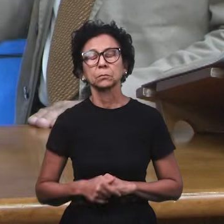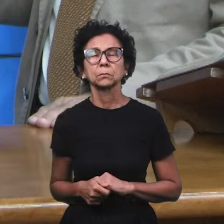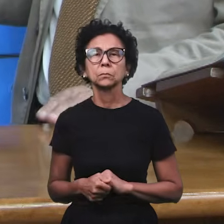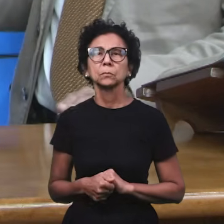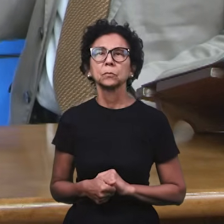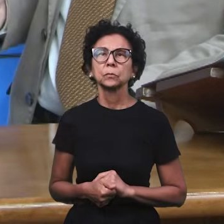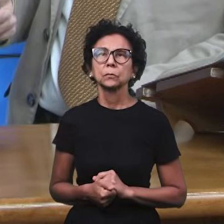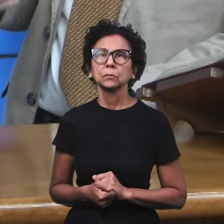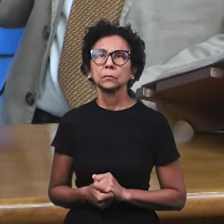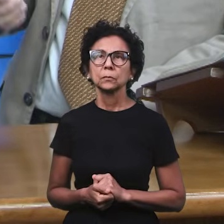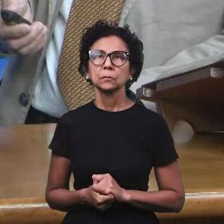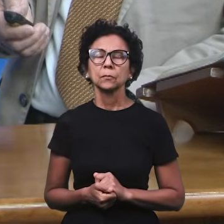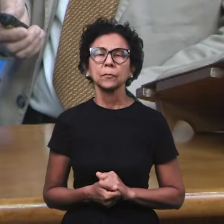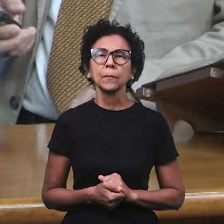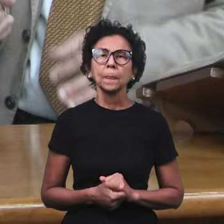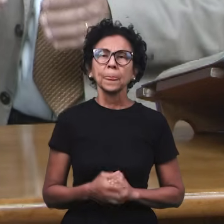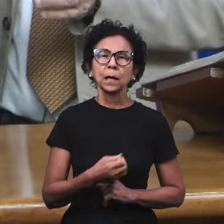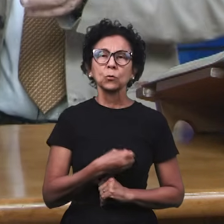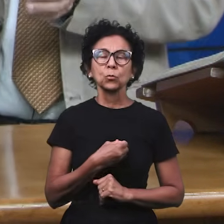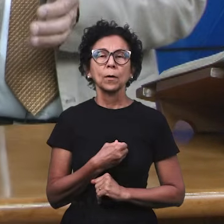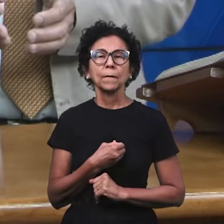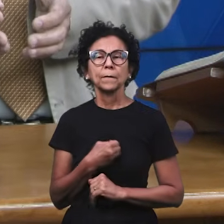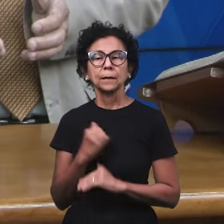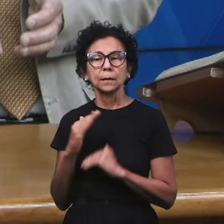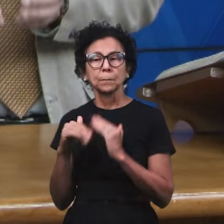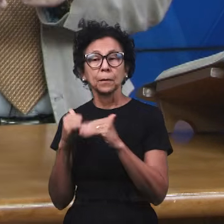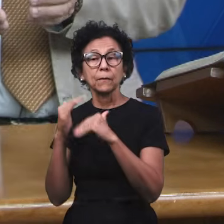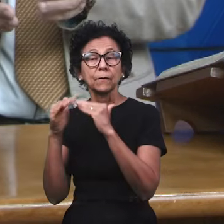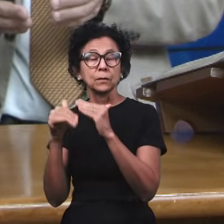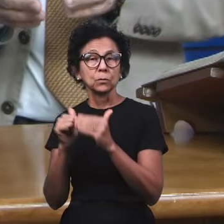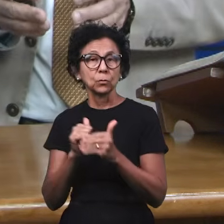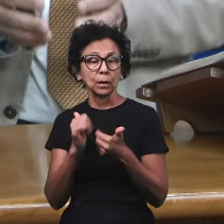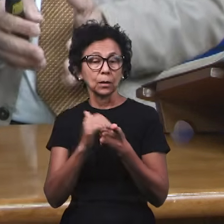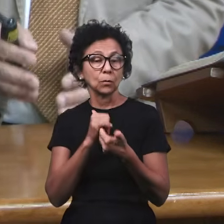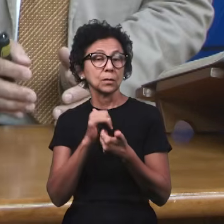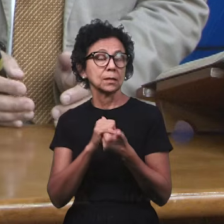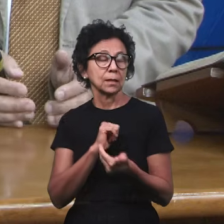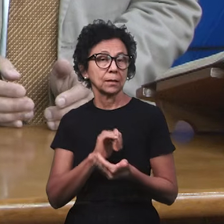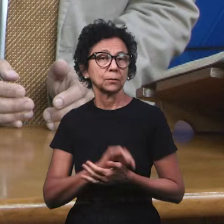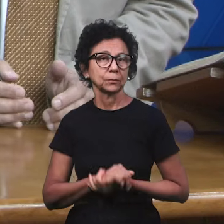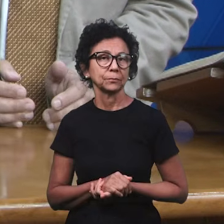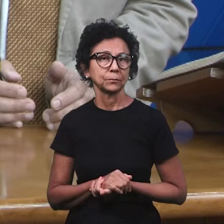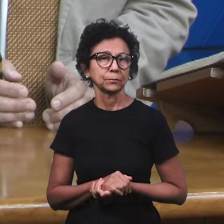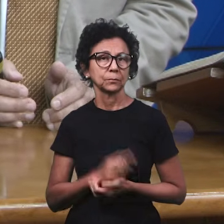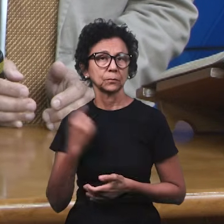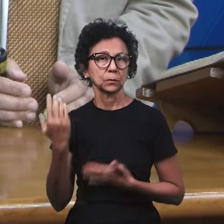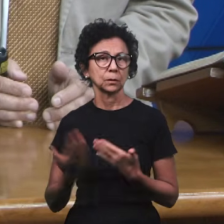correções para o seu aperfeiçoamento. As correções, para nós que somos servos,